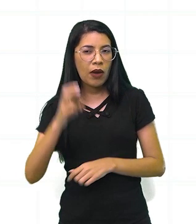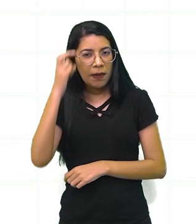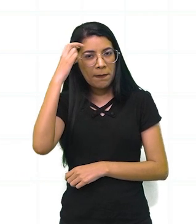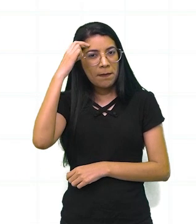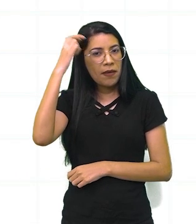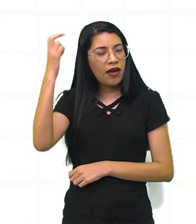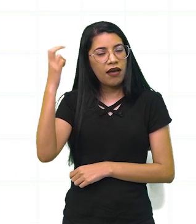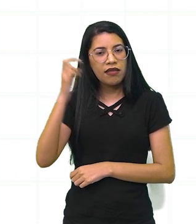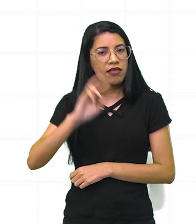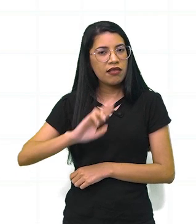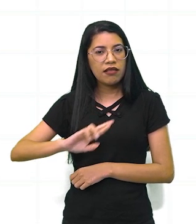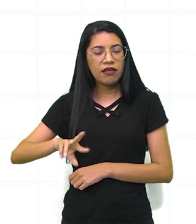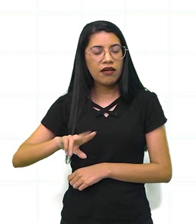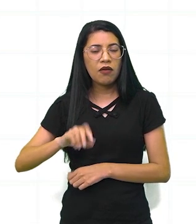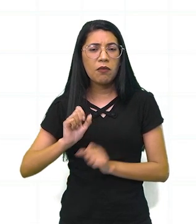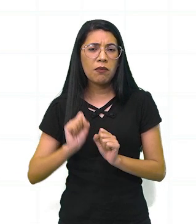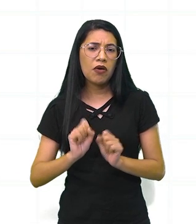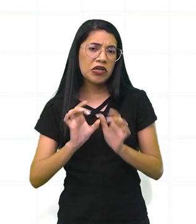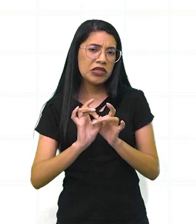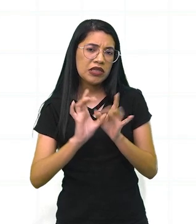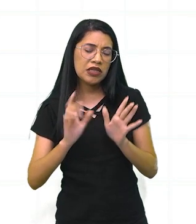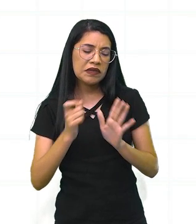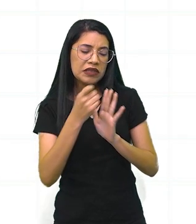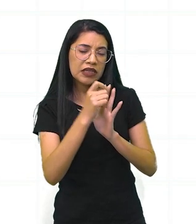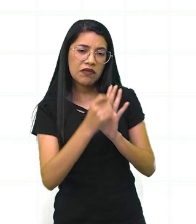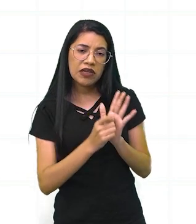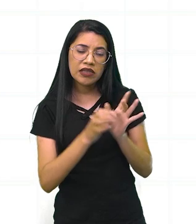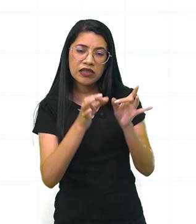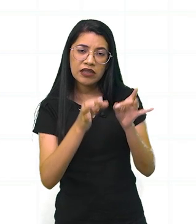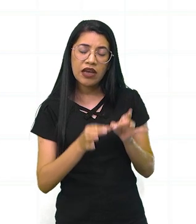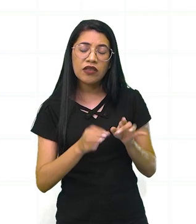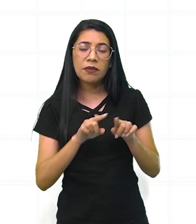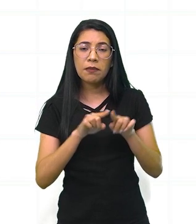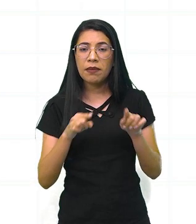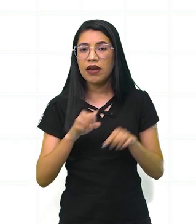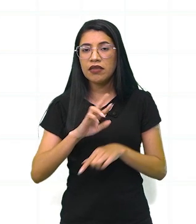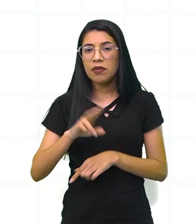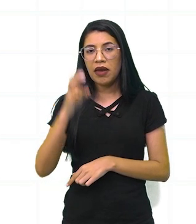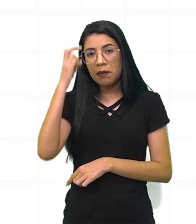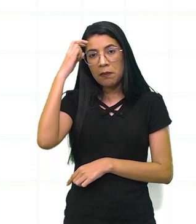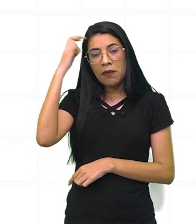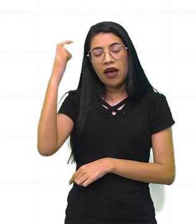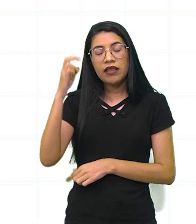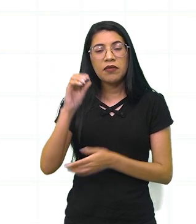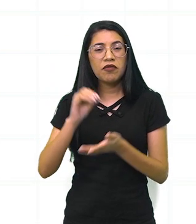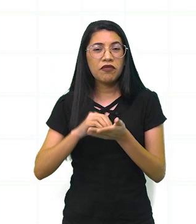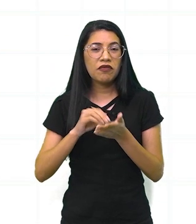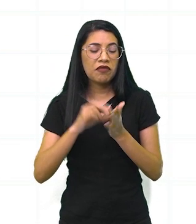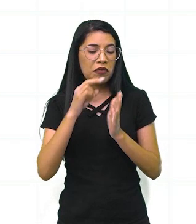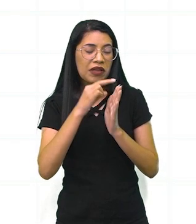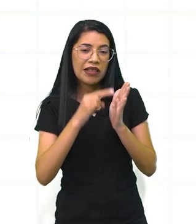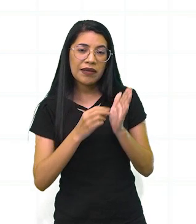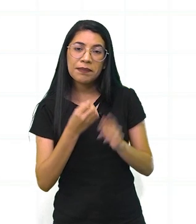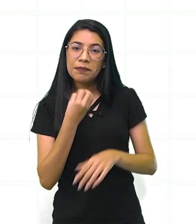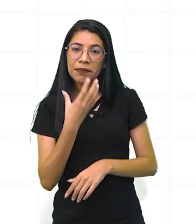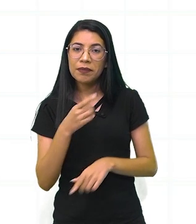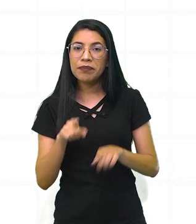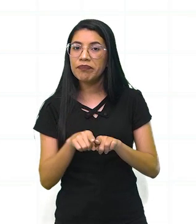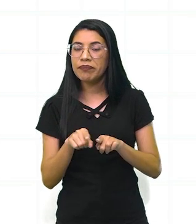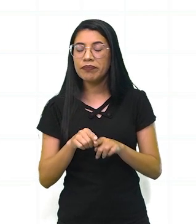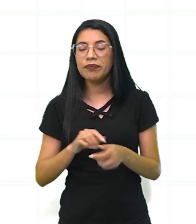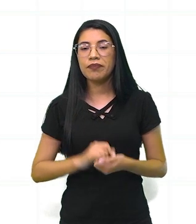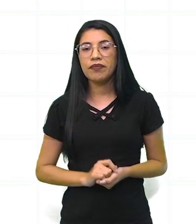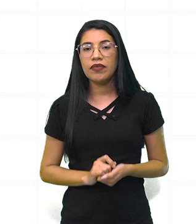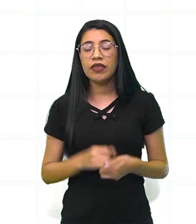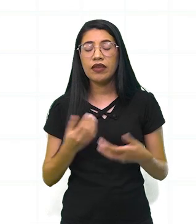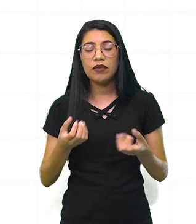eu posso só escrever de uma forma correta dentro da Norma padrão mas não ser culto não ter uma boa leitura né E aí nós